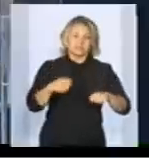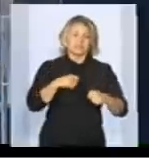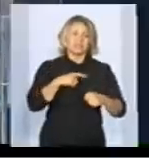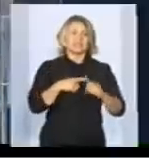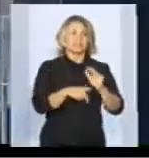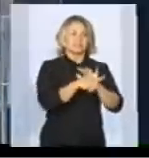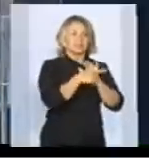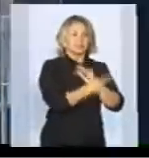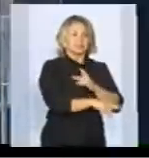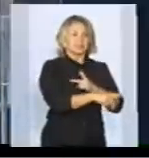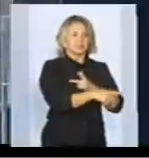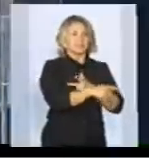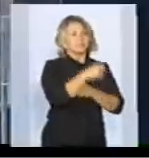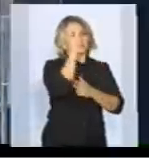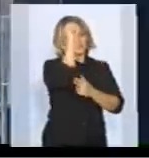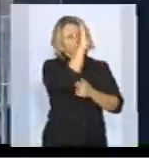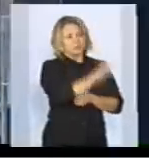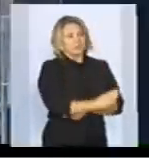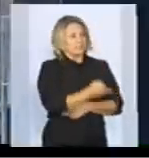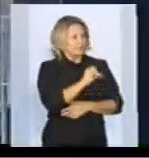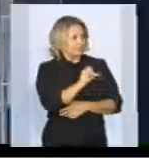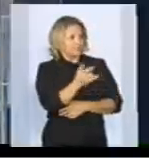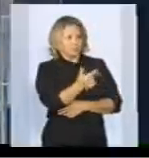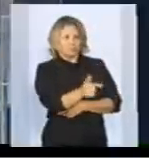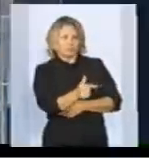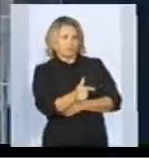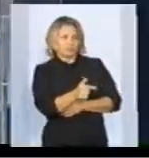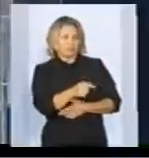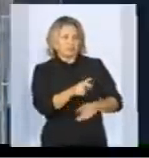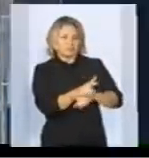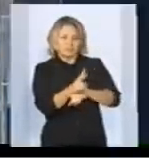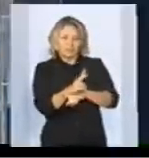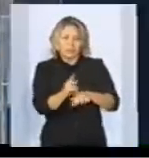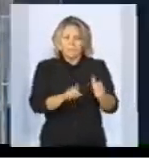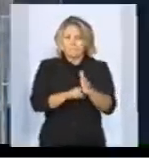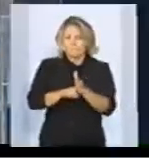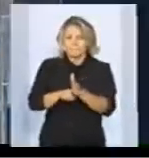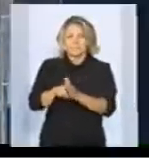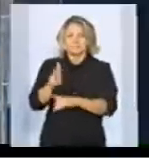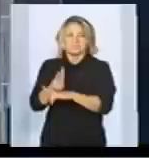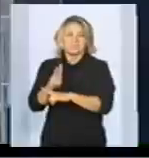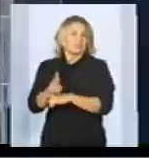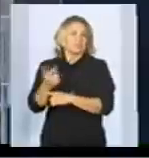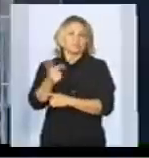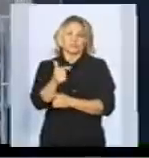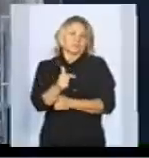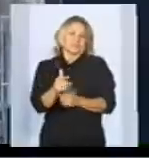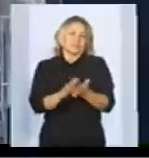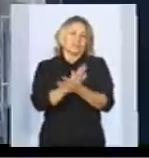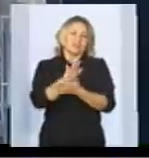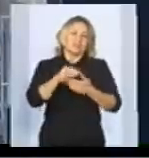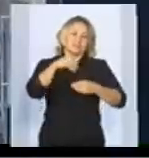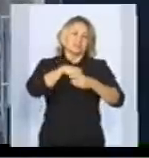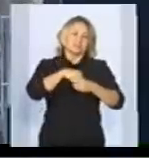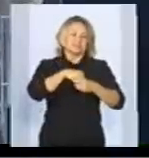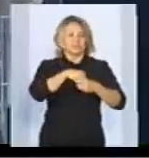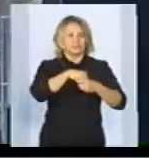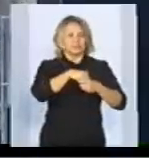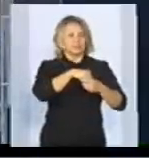voltada a produção audiovisual se não fosse a ação reguladora do estado nem isso nós teríamos na TV por